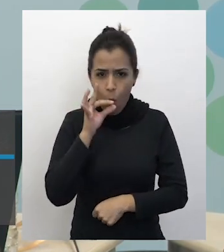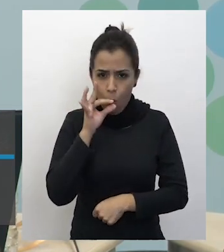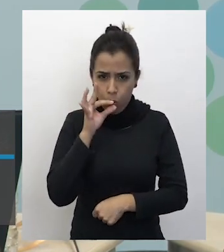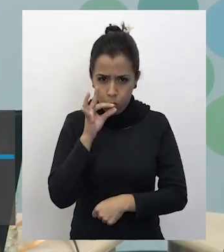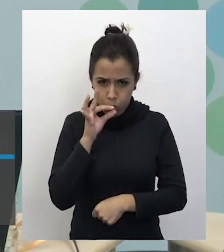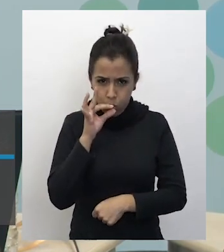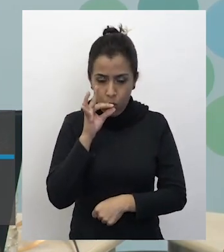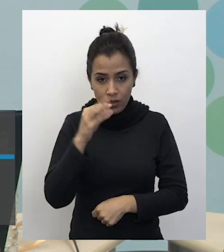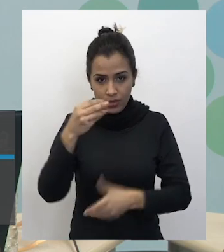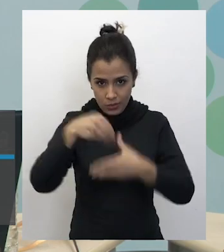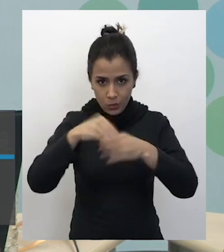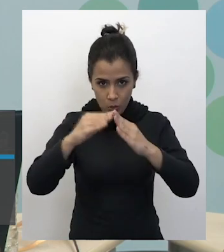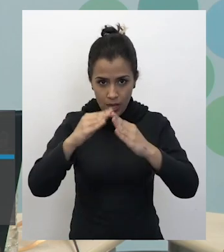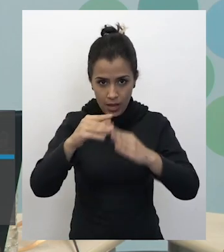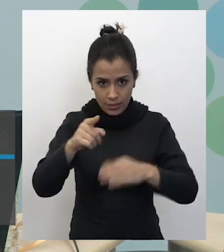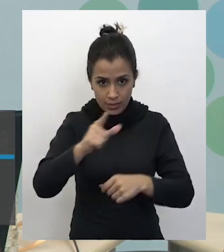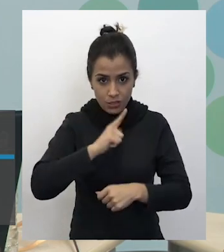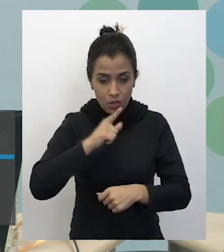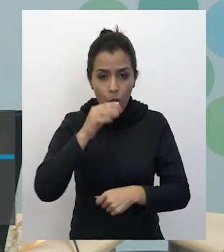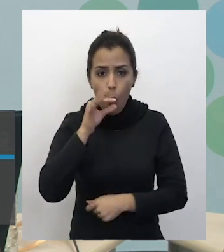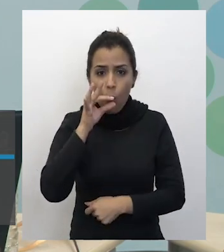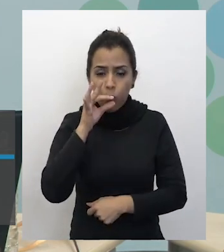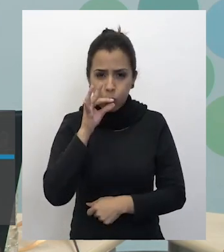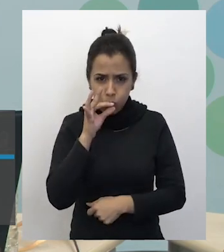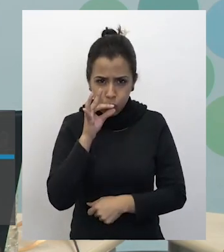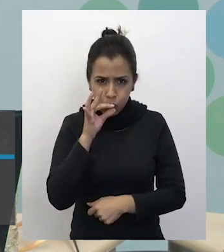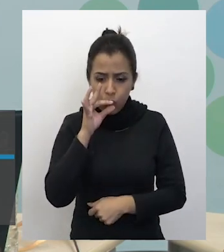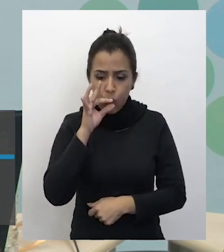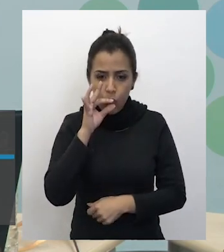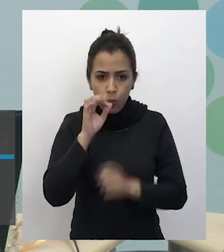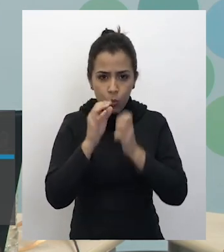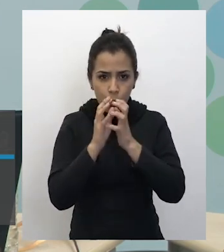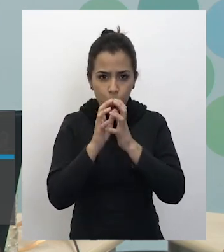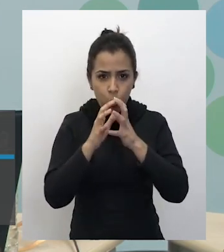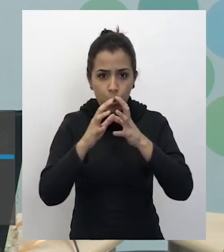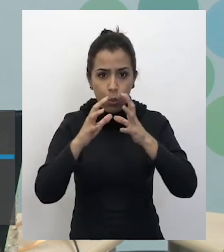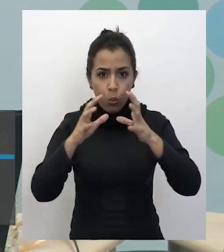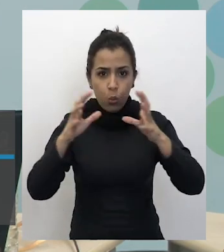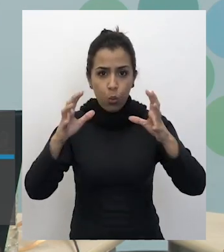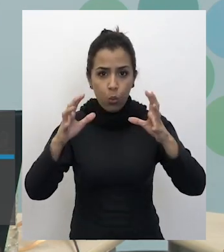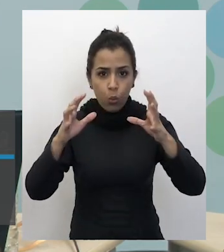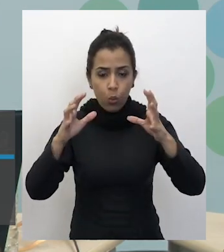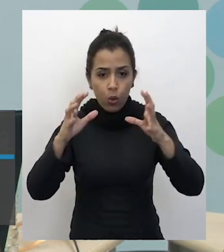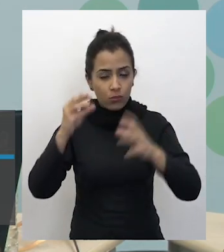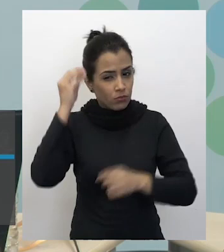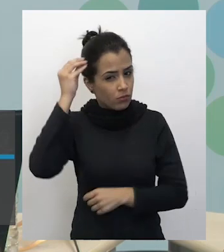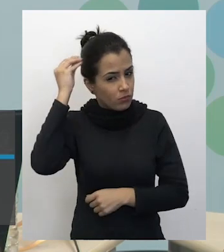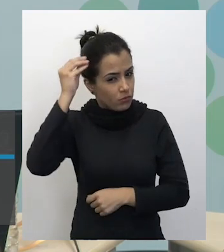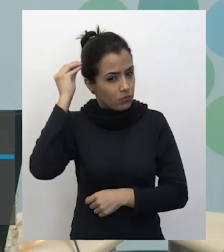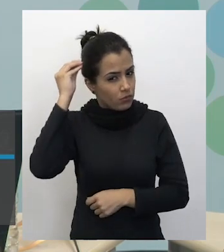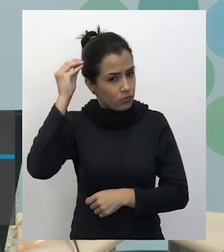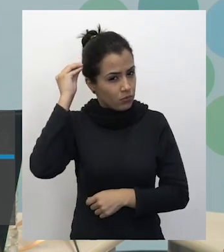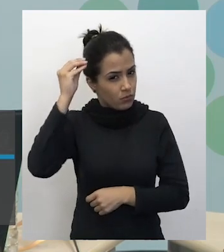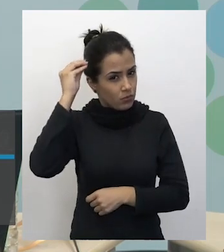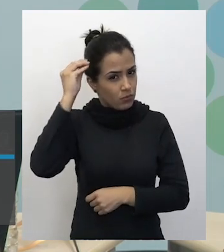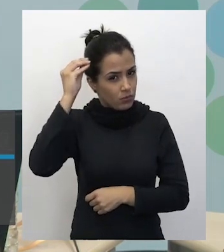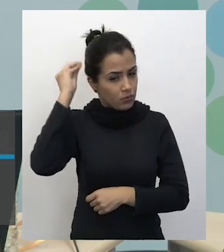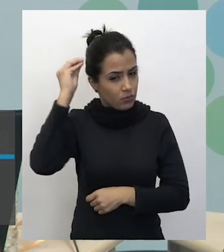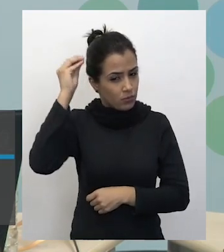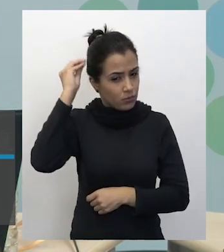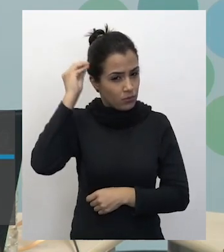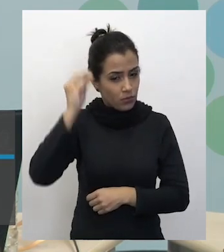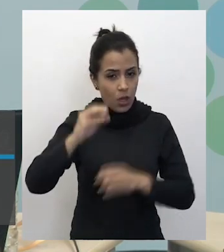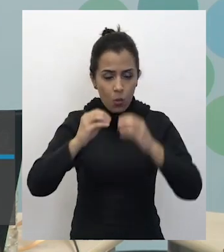por exemplo, o que você pode fazer? Você pega a bexiga, enche, é claro, né, e tal, passa um pouquinho no cabelo, e aí se você colocar perto de alguma coisa